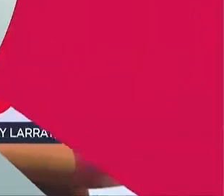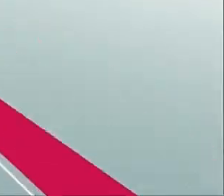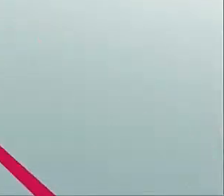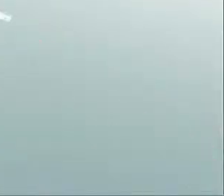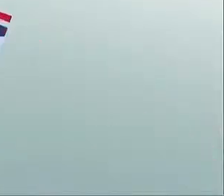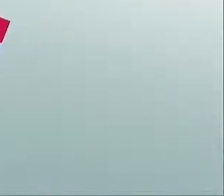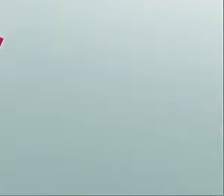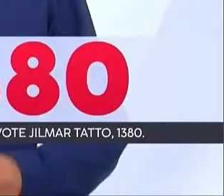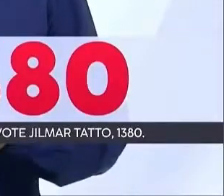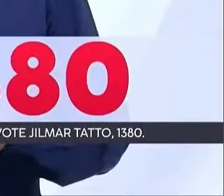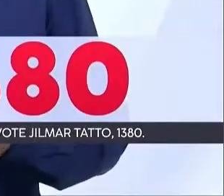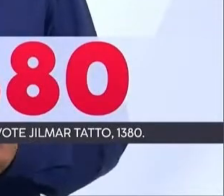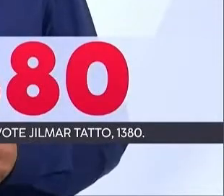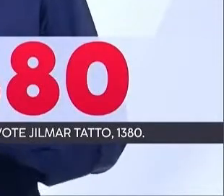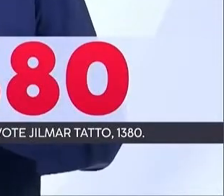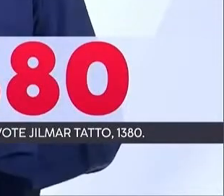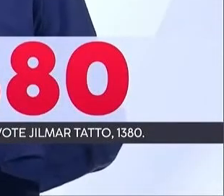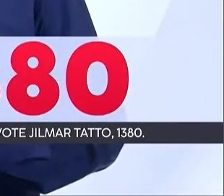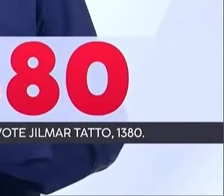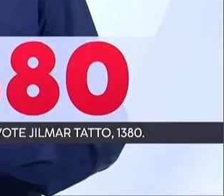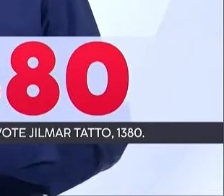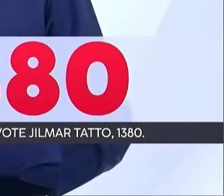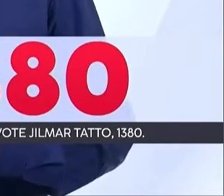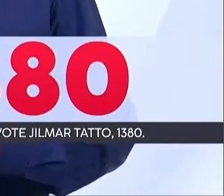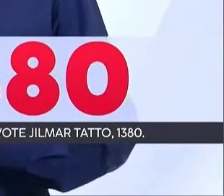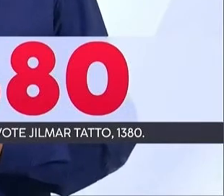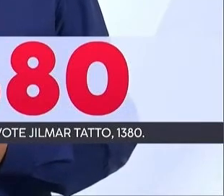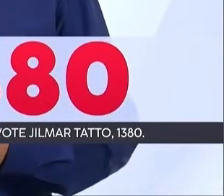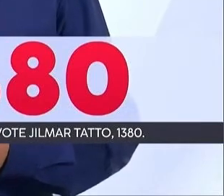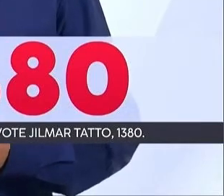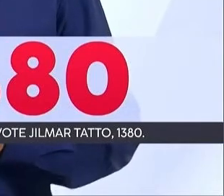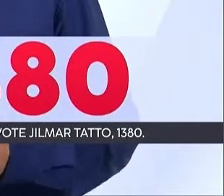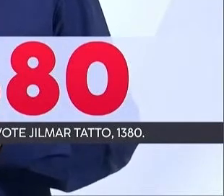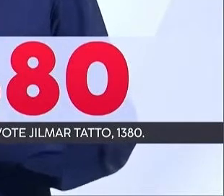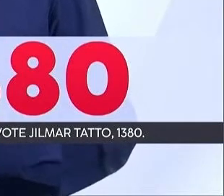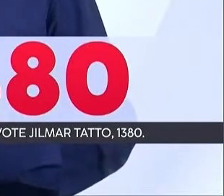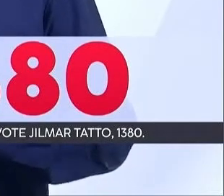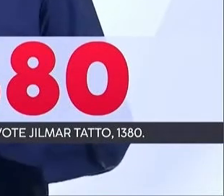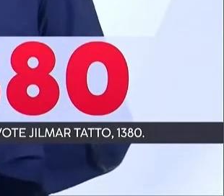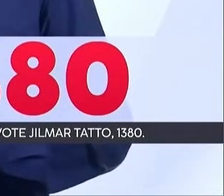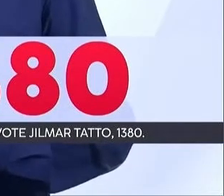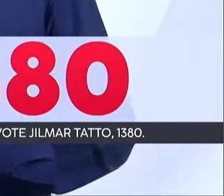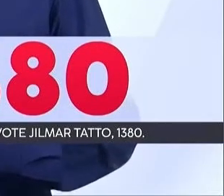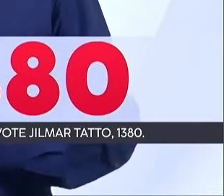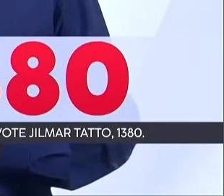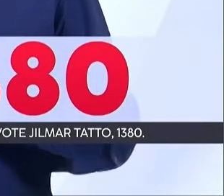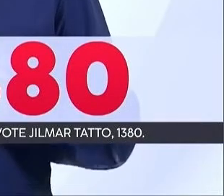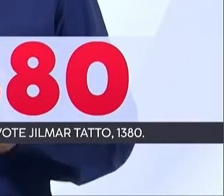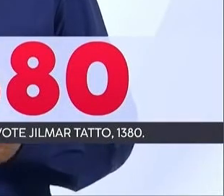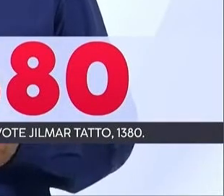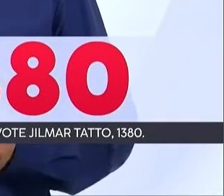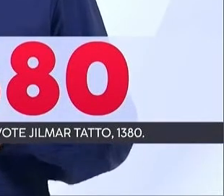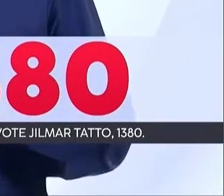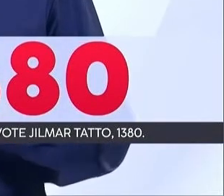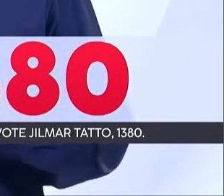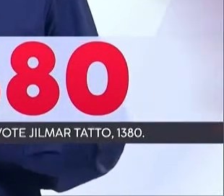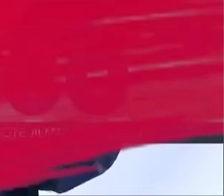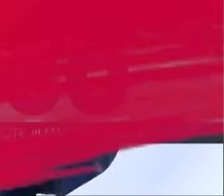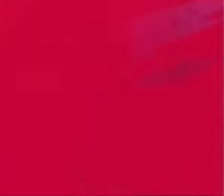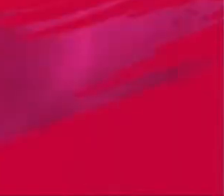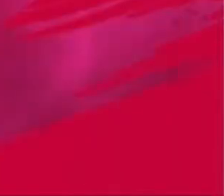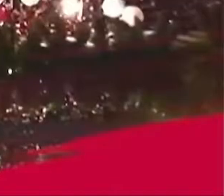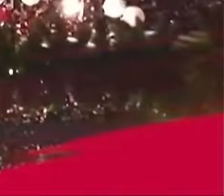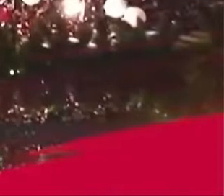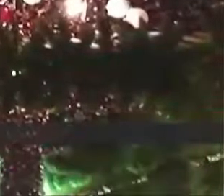1369. Fui secretário de Marta Haddad. Implantei o bilhete único, faixa de ônibus e ciclovias. Vote Gilmar Tato,